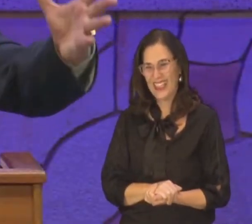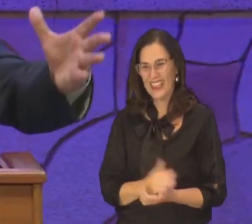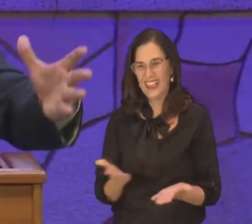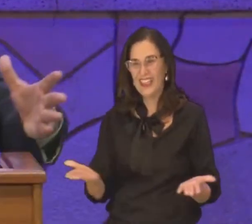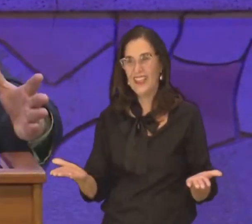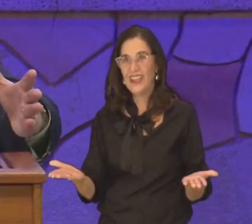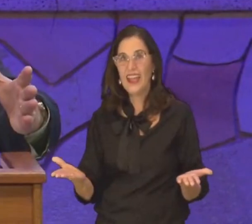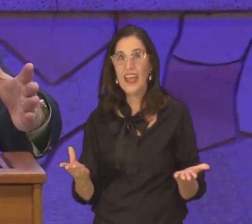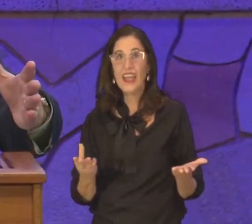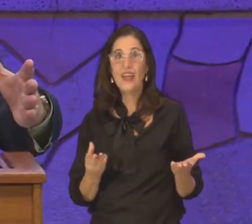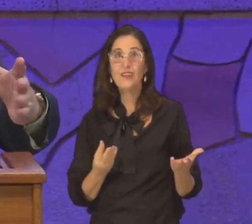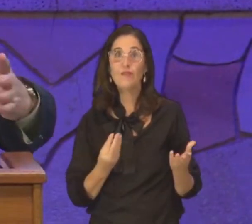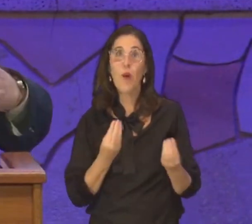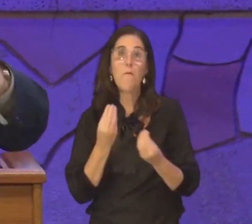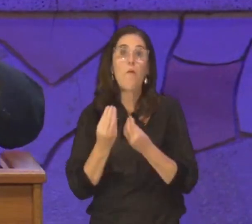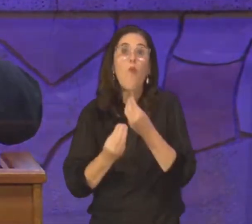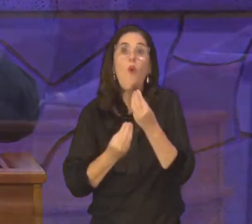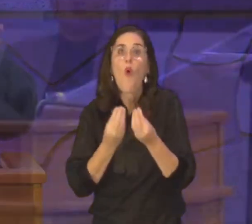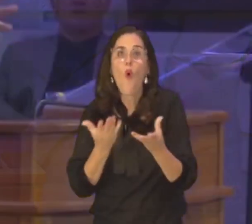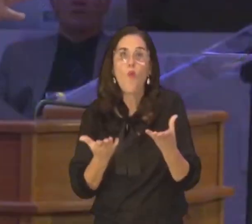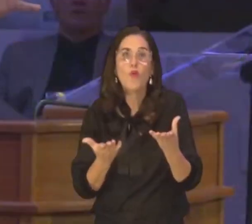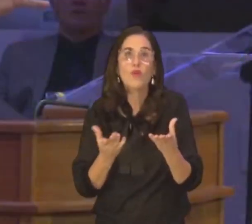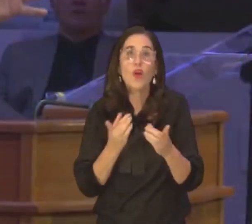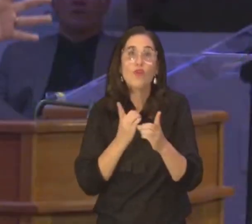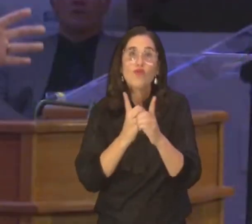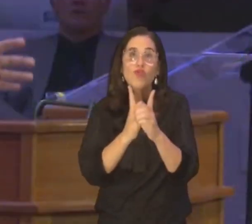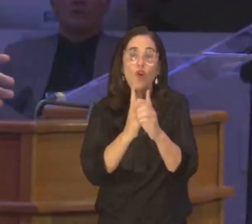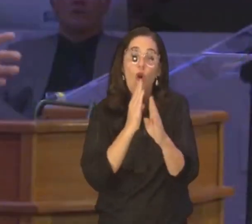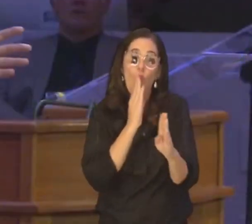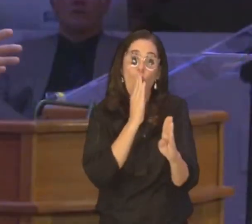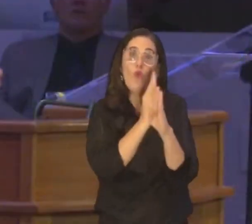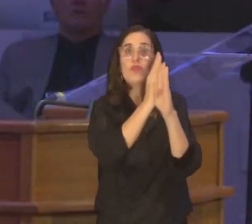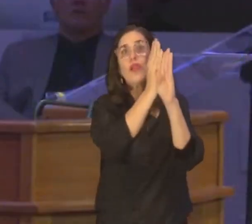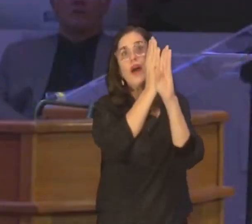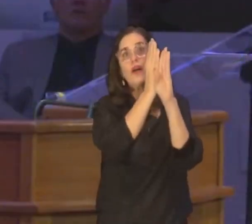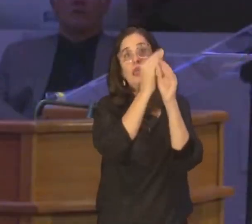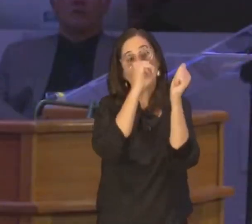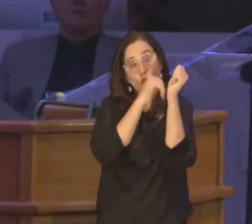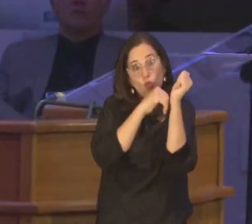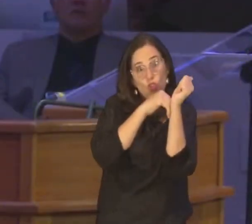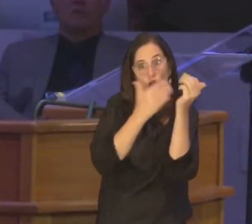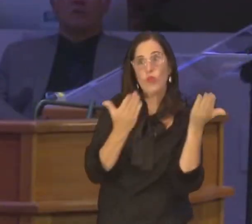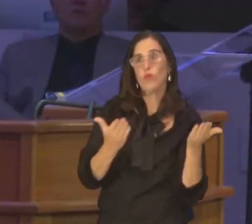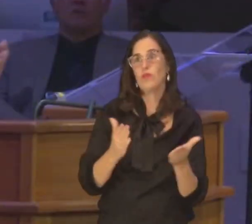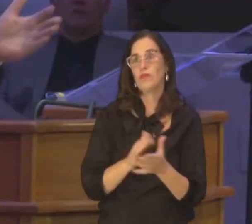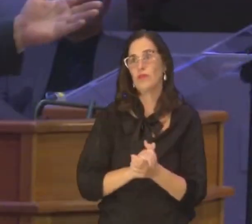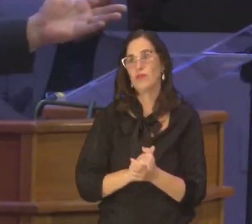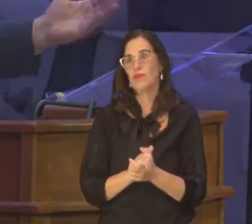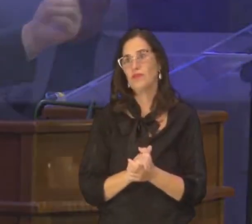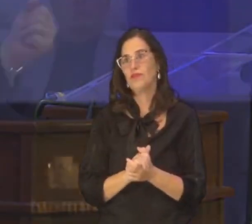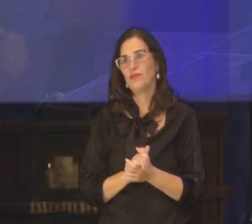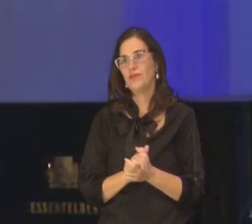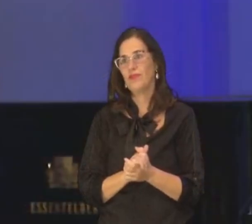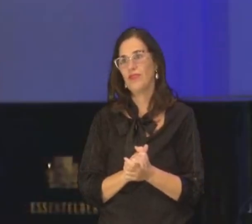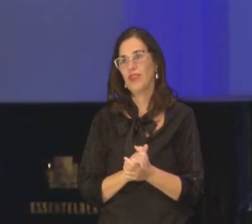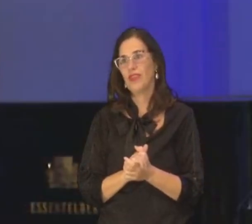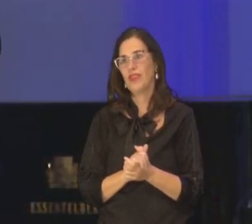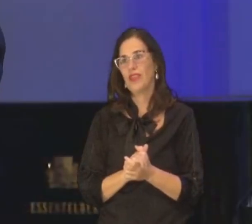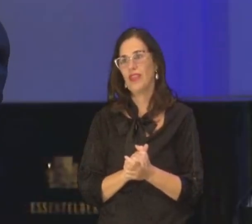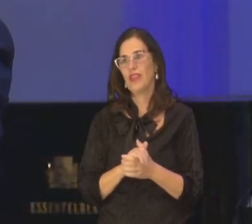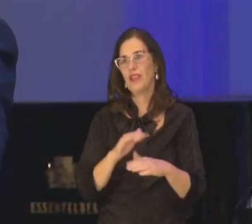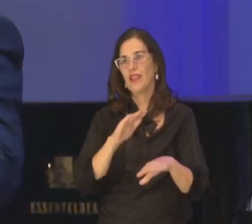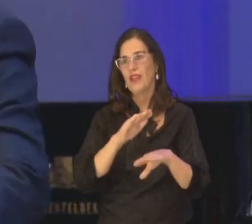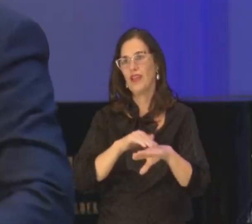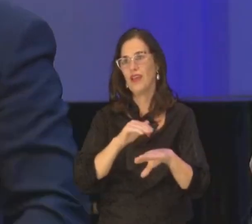uma forma que os discípulos se encontraram de se reunirem. Foram chamados de canibais,